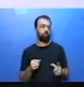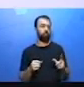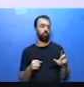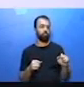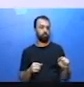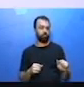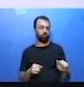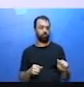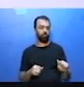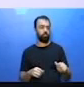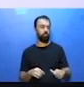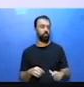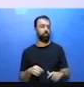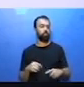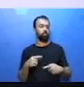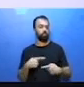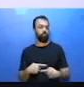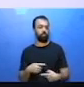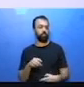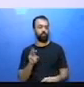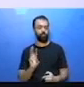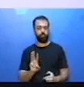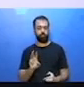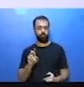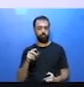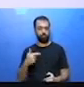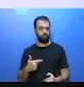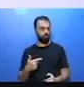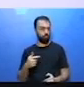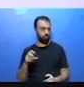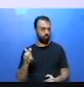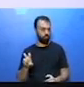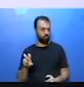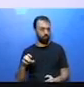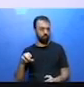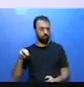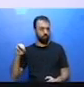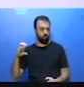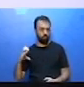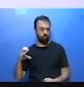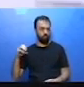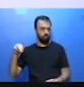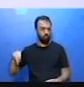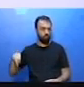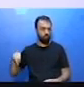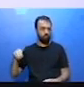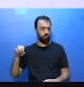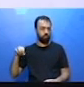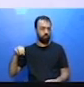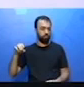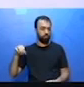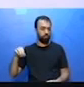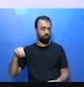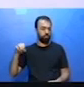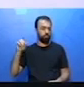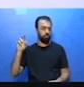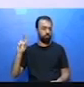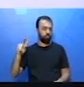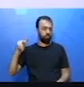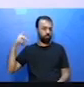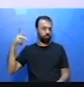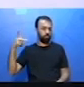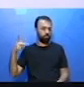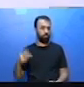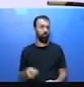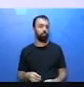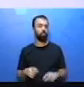a área, a unidade vai ter o 2 aqui. A unidade de área sempre vai estar elevada ao quadrado.